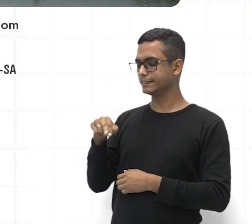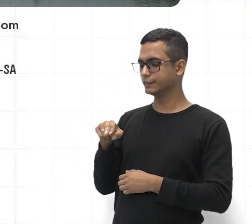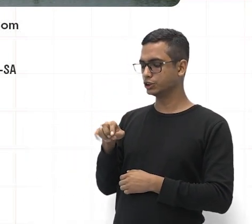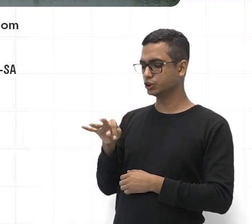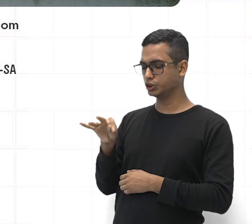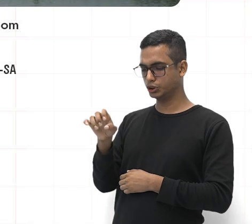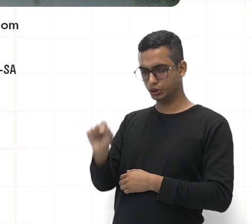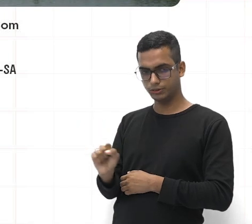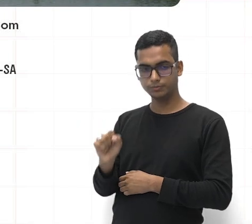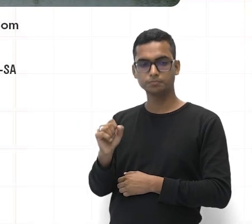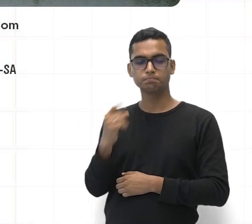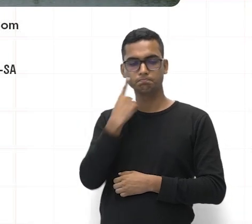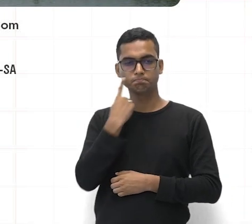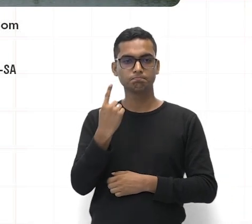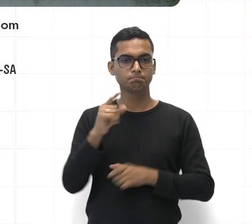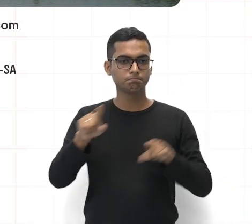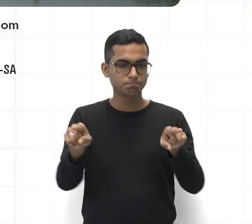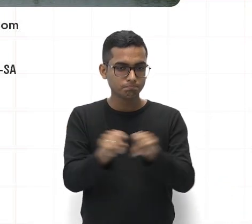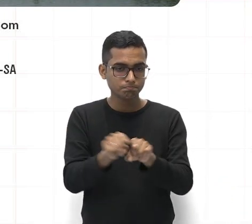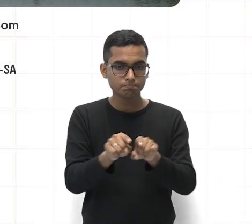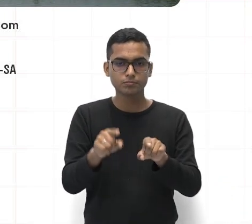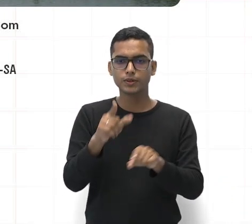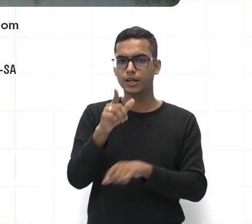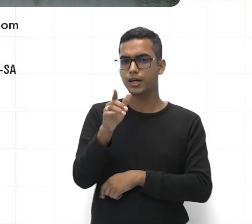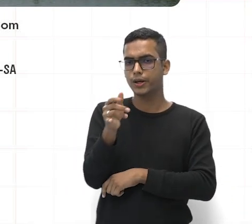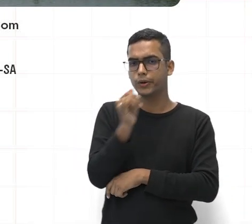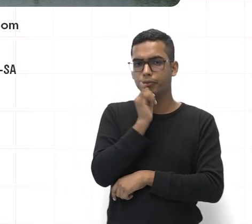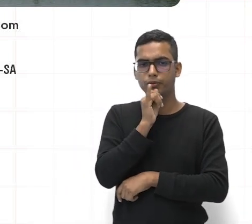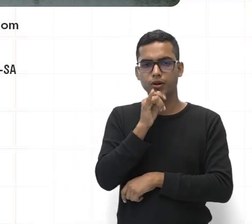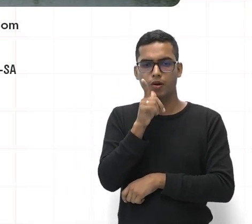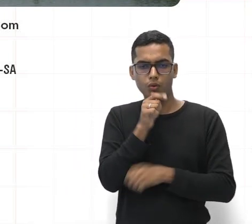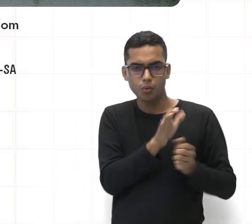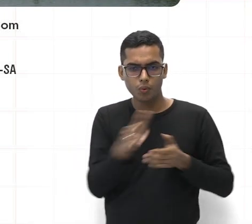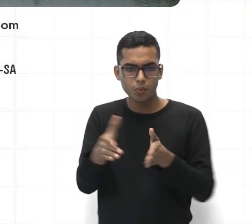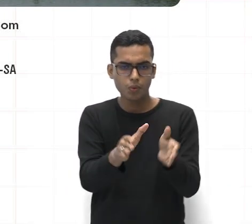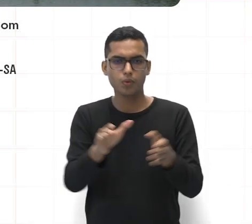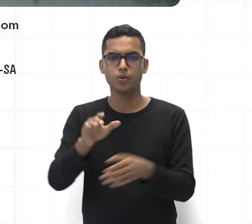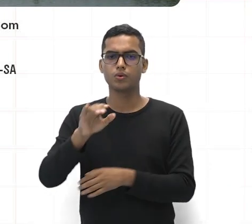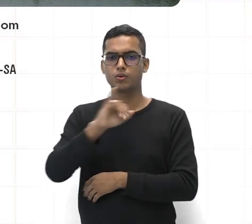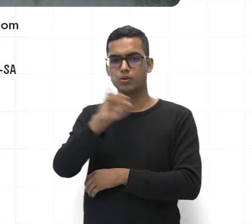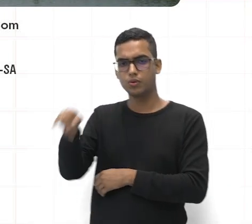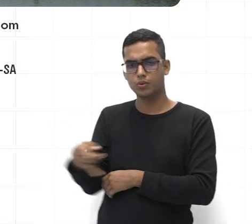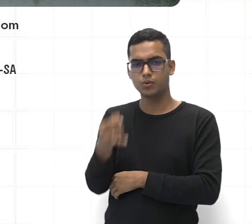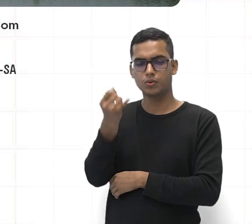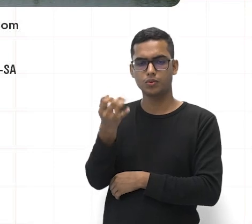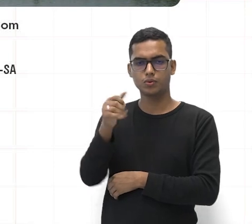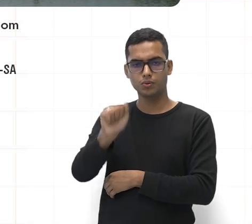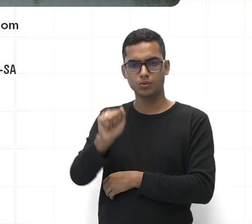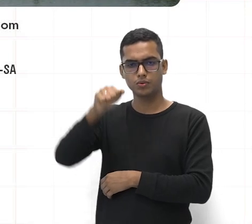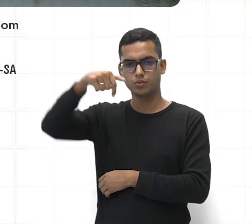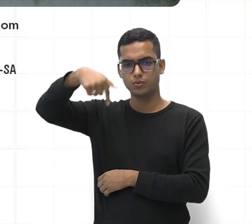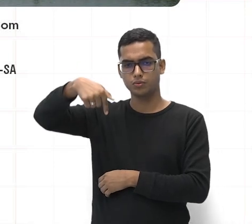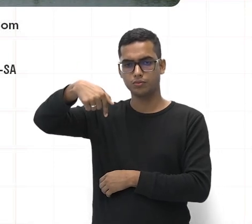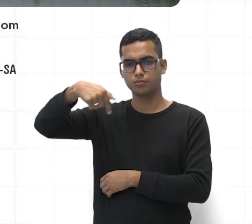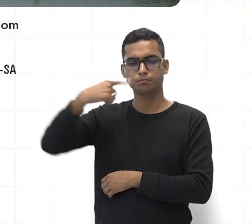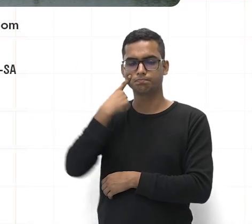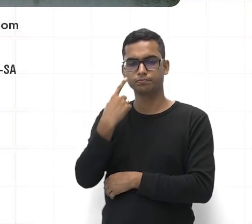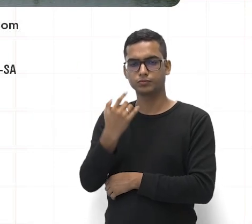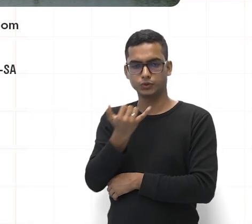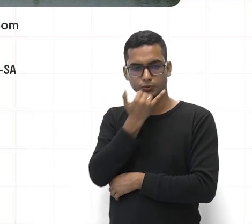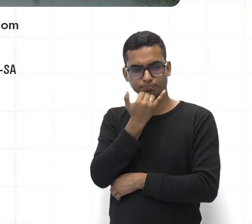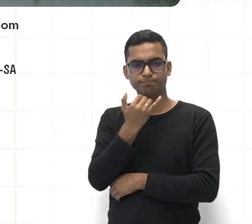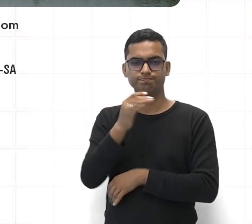nós temos como exemplo o rio Jaguaribe, que é um rio intermitente. Nós temos também os